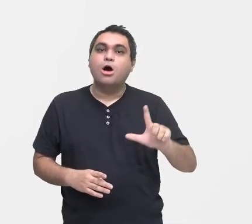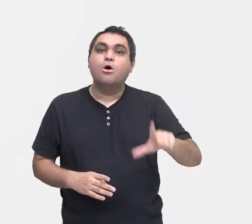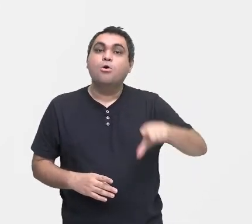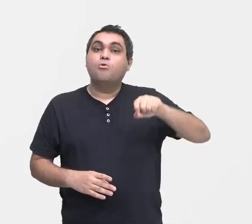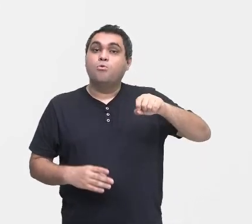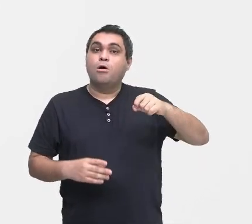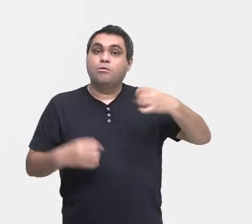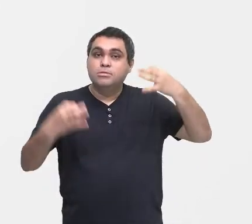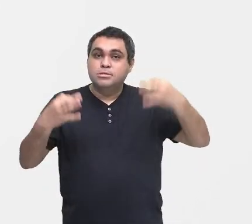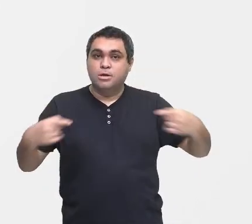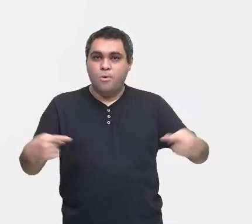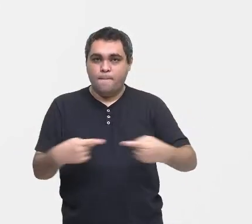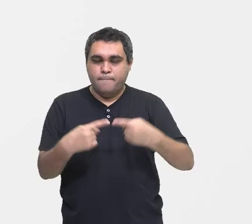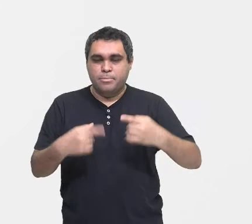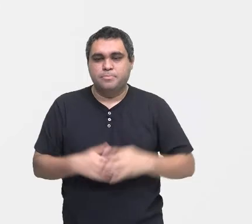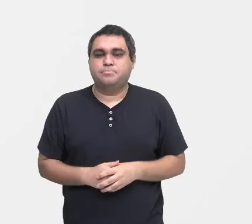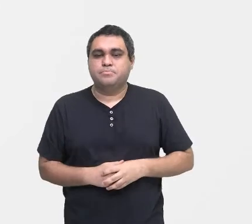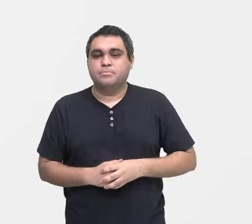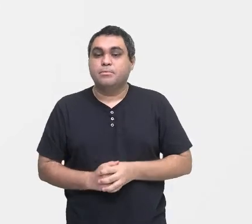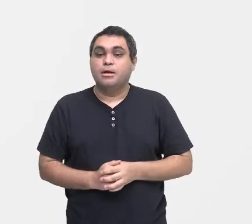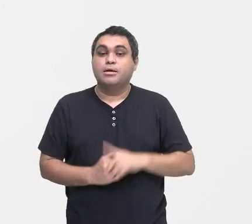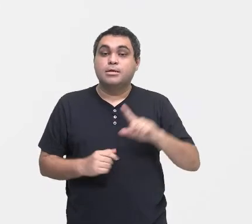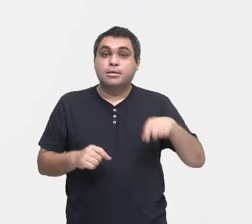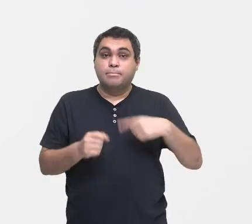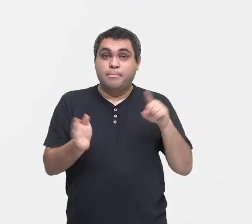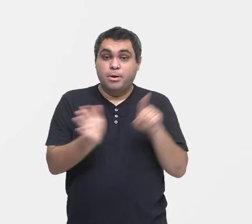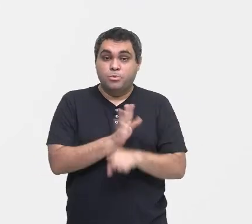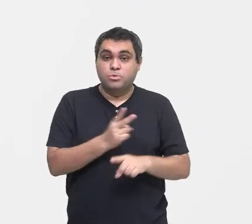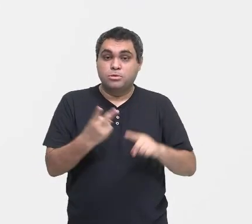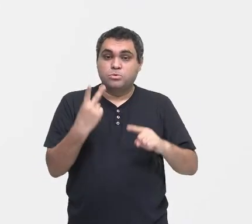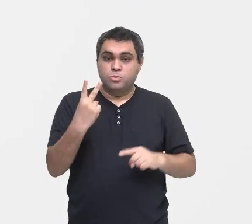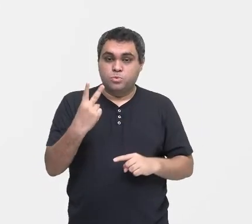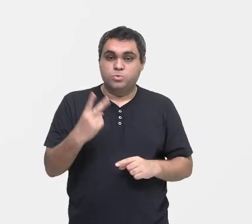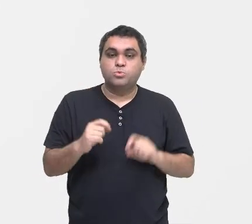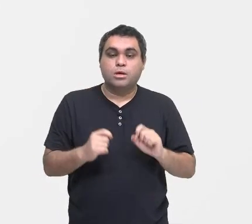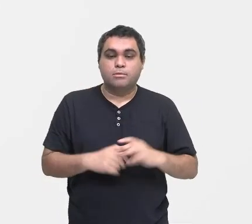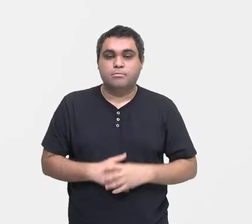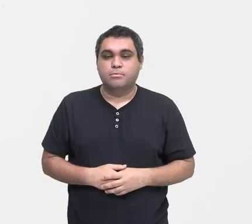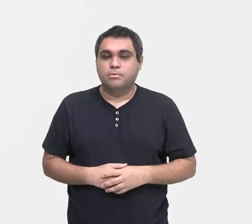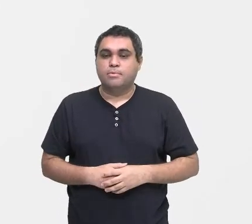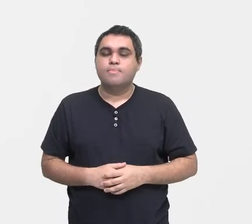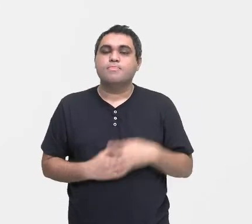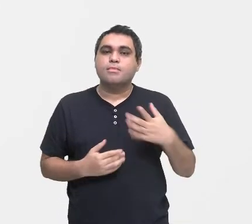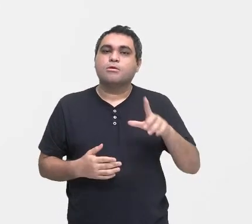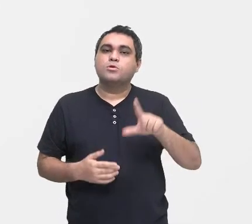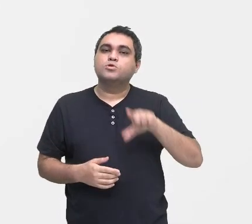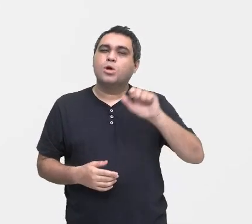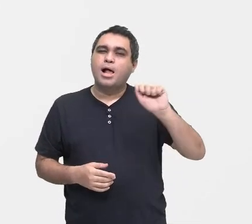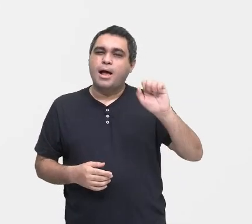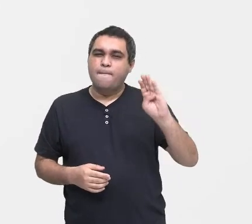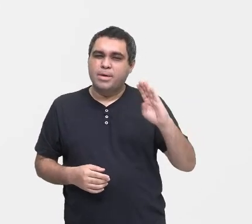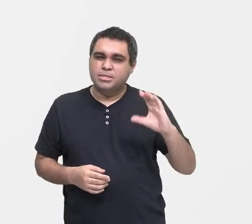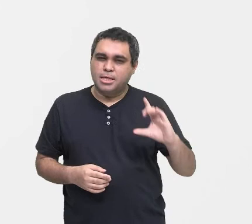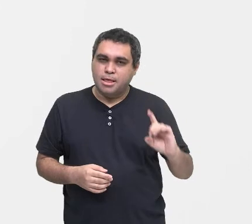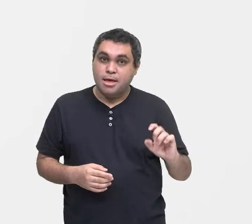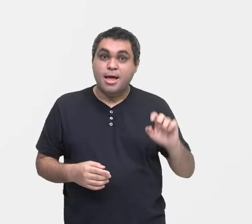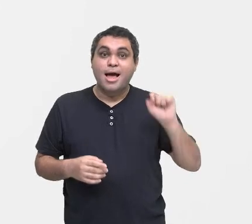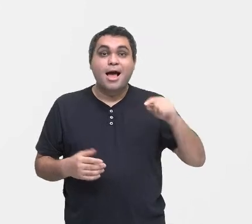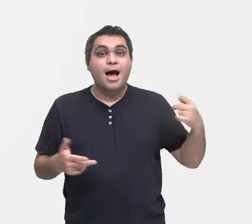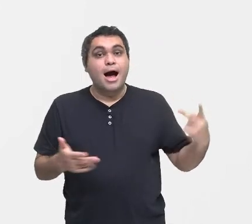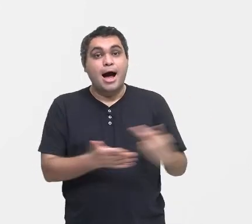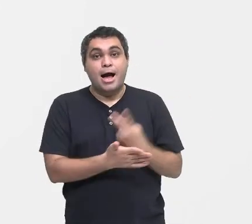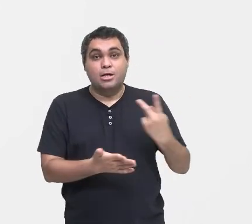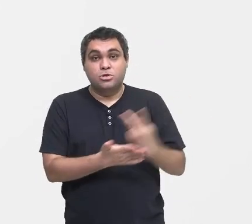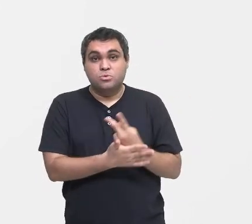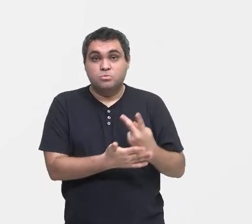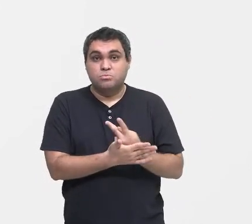qual a questão correta. Depois nós vamos para a questão 2. Questão 2 que diz assim, ó, assinale a alternativa incorreta